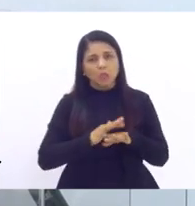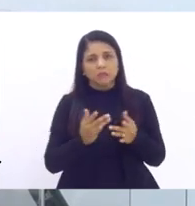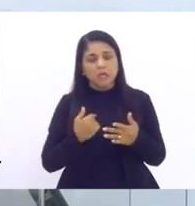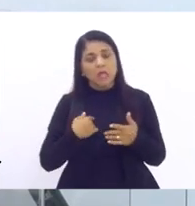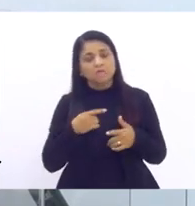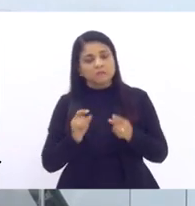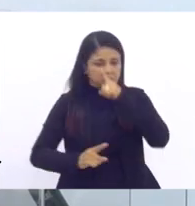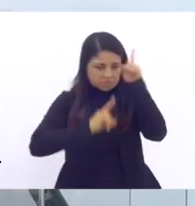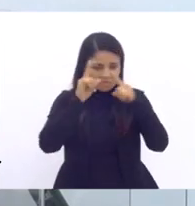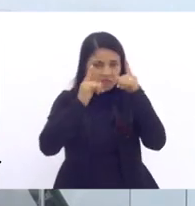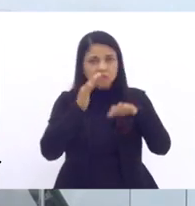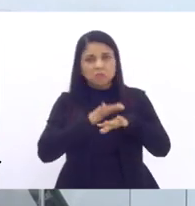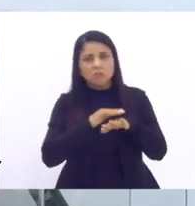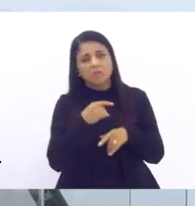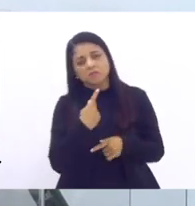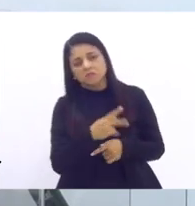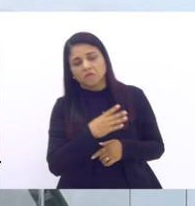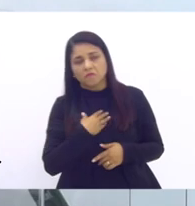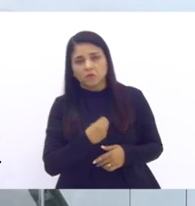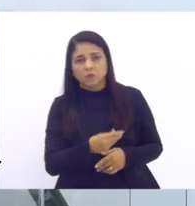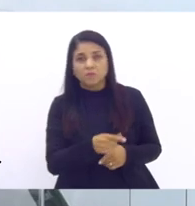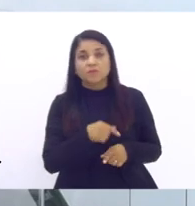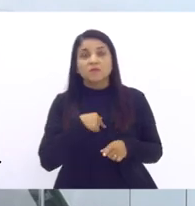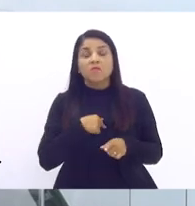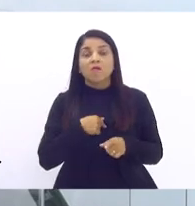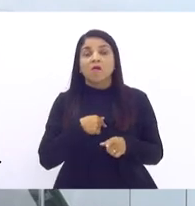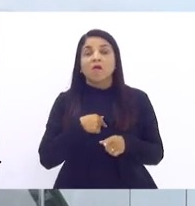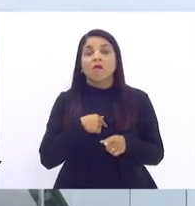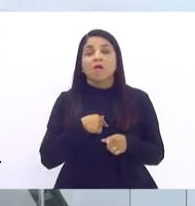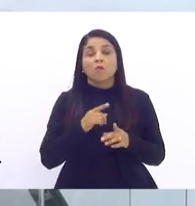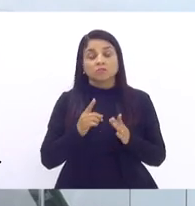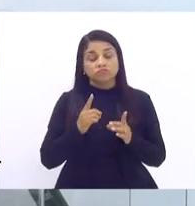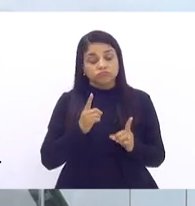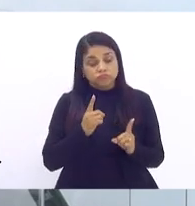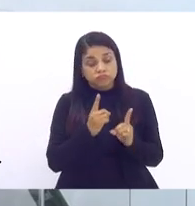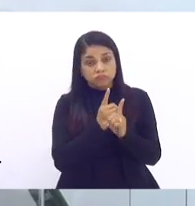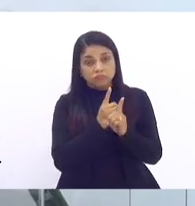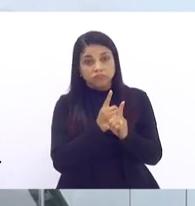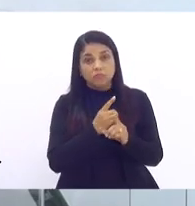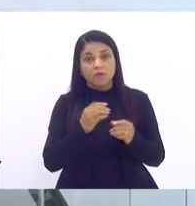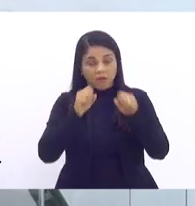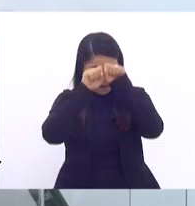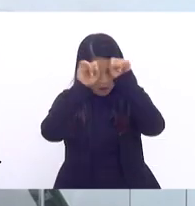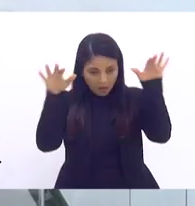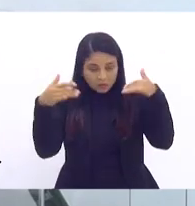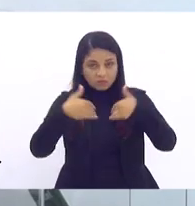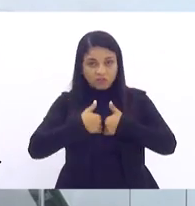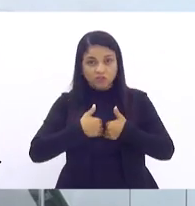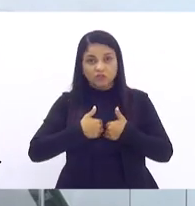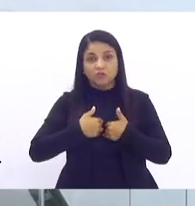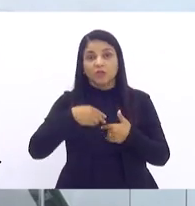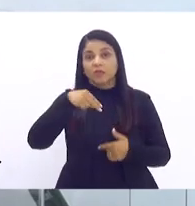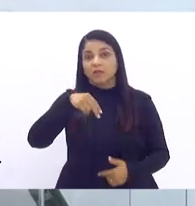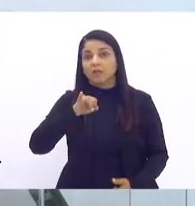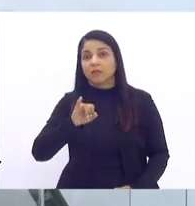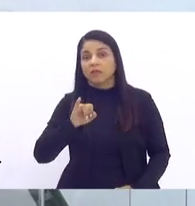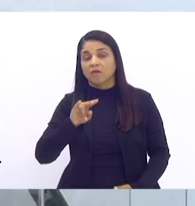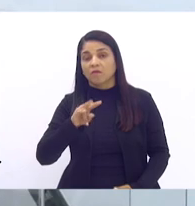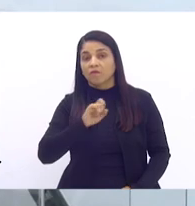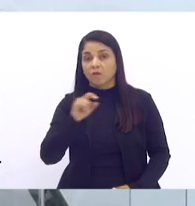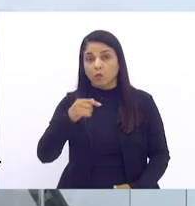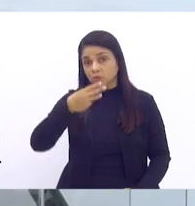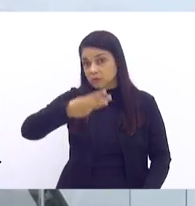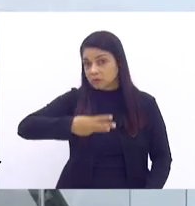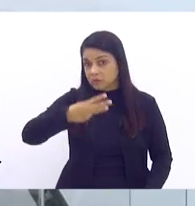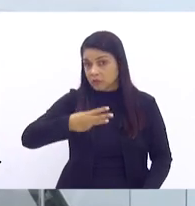meu filho enfim ele foi considerado quando recebeu o diagnóstico um autista de nível 3 de suporte ou seja o mais Severo